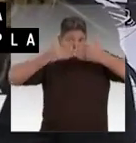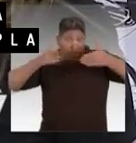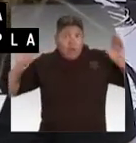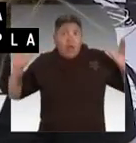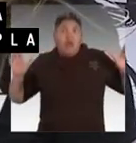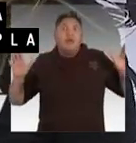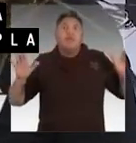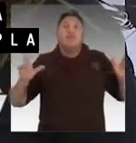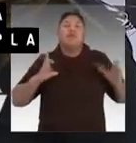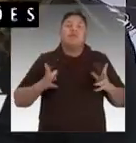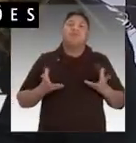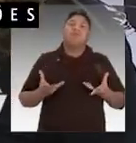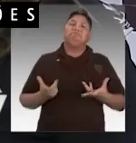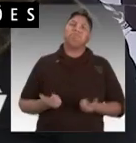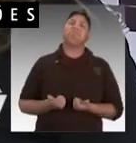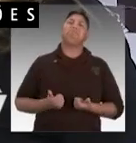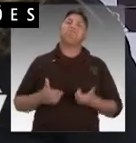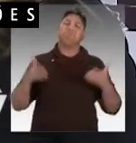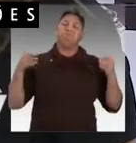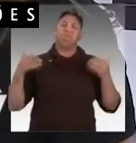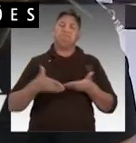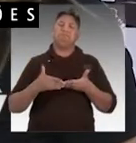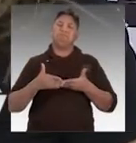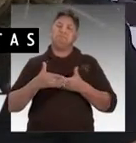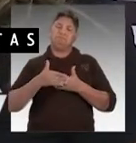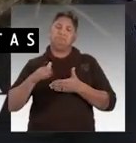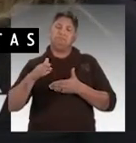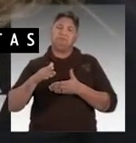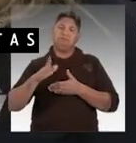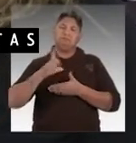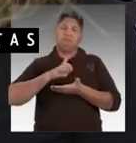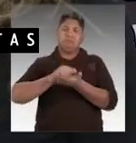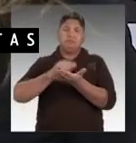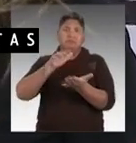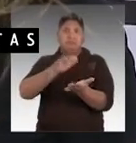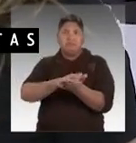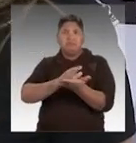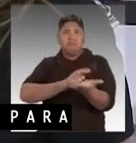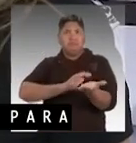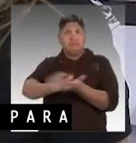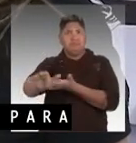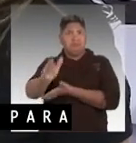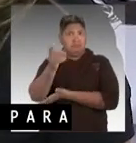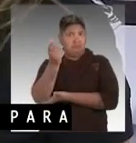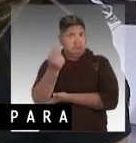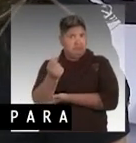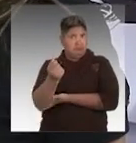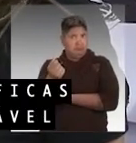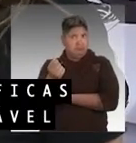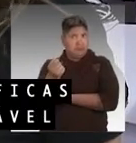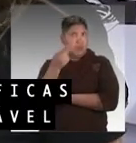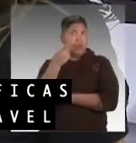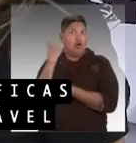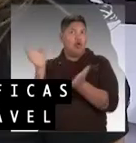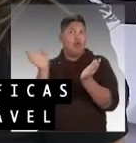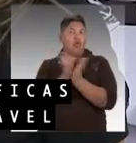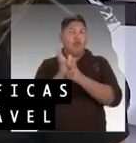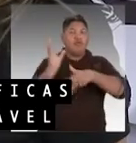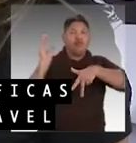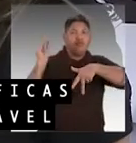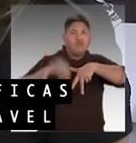ampla e fazer qualificações específicas a partir até de destinações de multas e de recursos de taxas para qualificações específicas para um